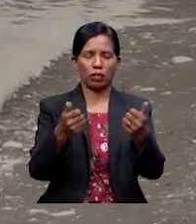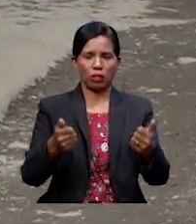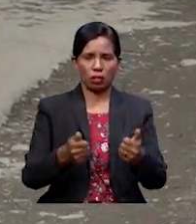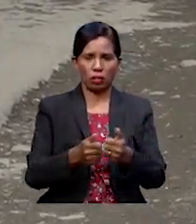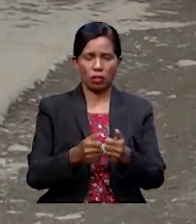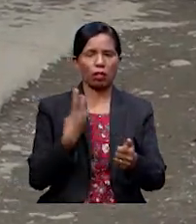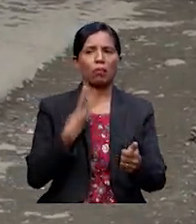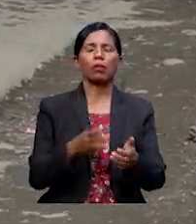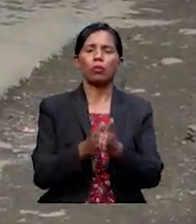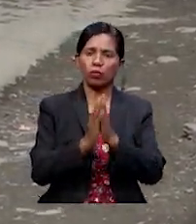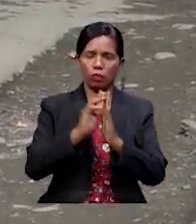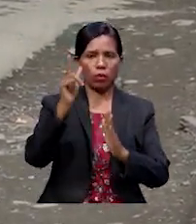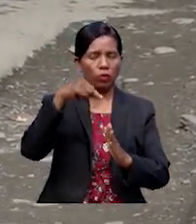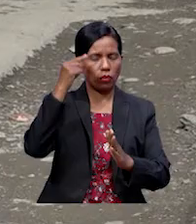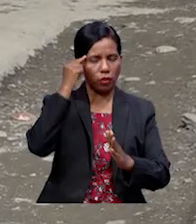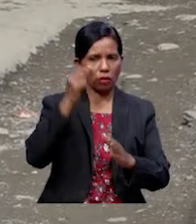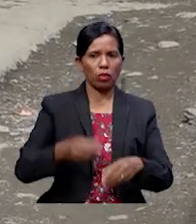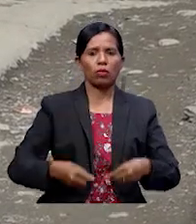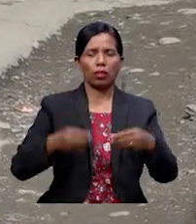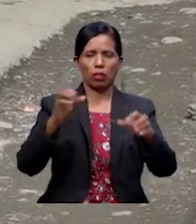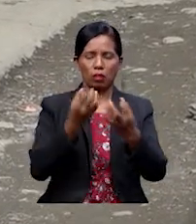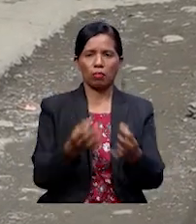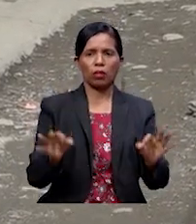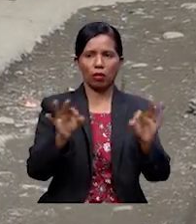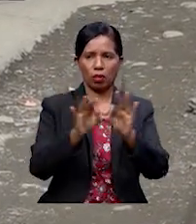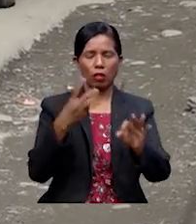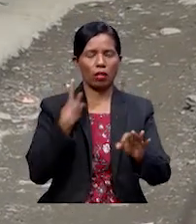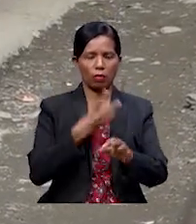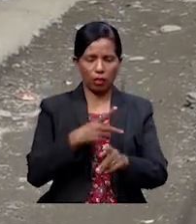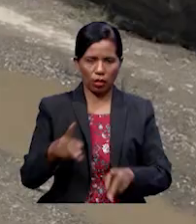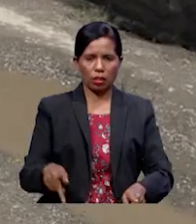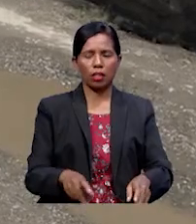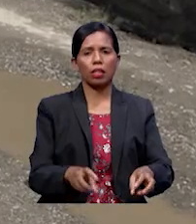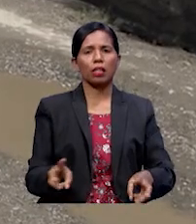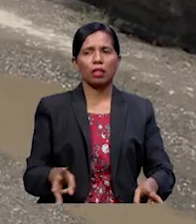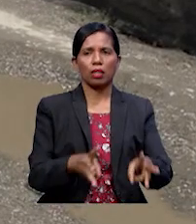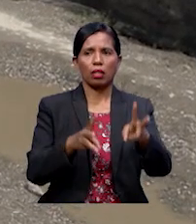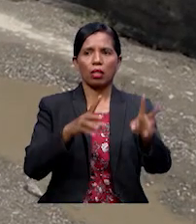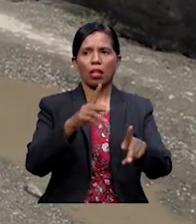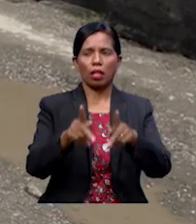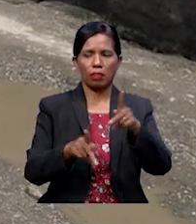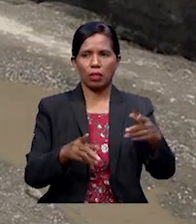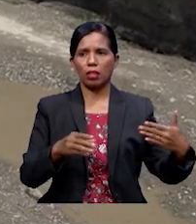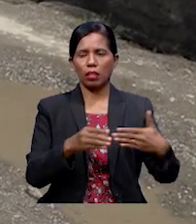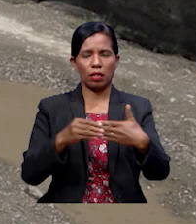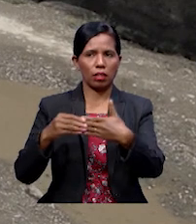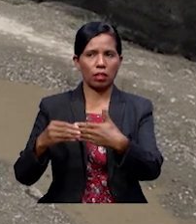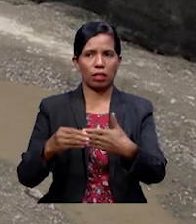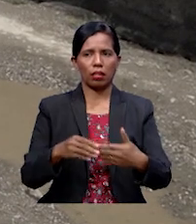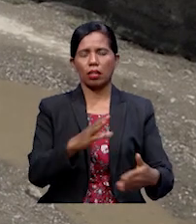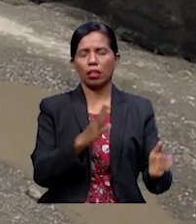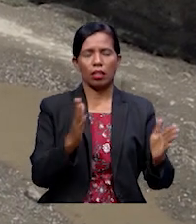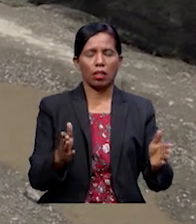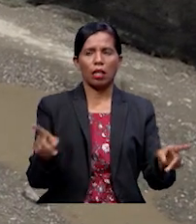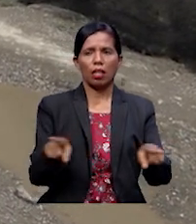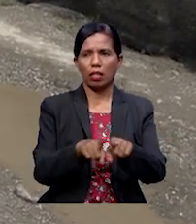husuliba governo, atu fo prioridade luba amnestrada coze ema siram ukune hanesan dit ukuni damai hanesa